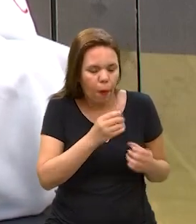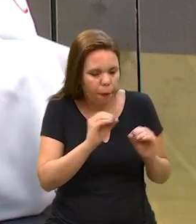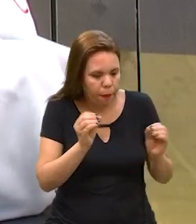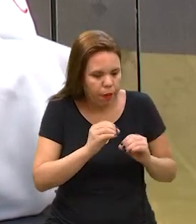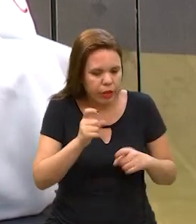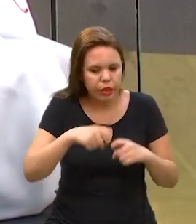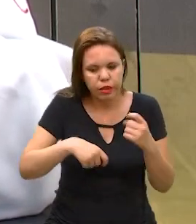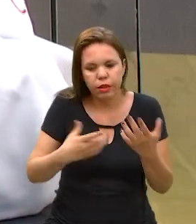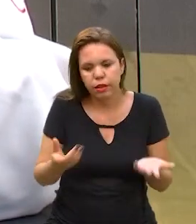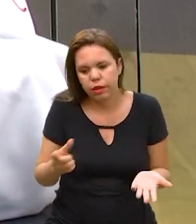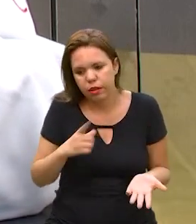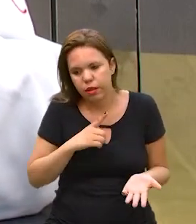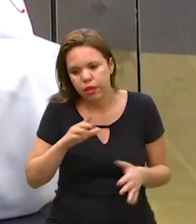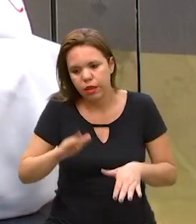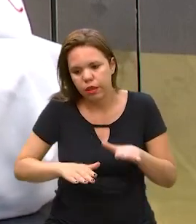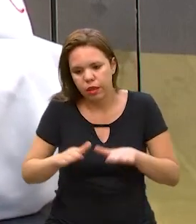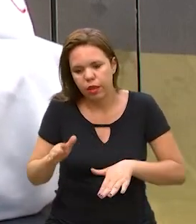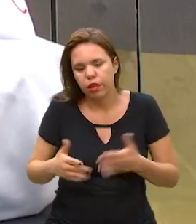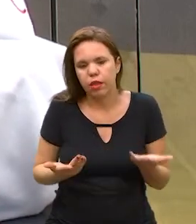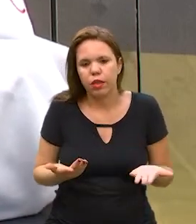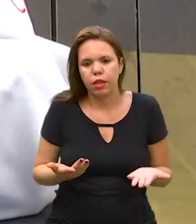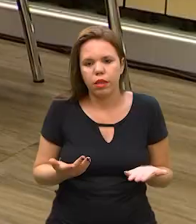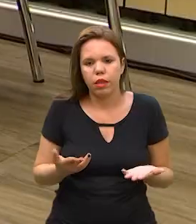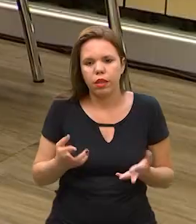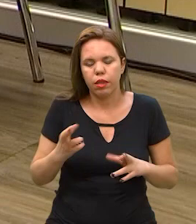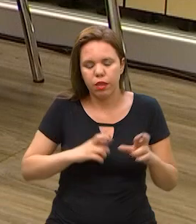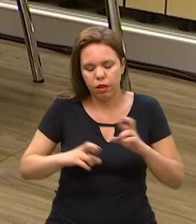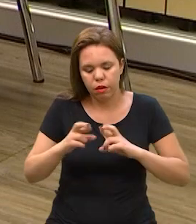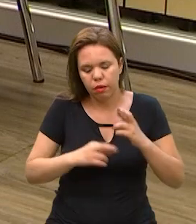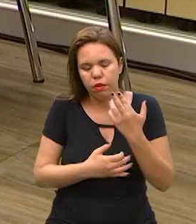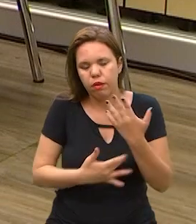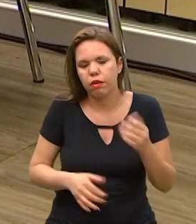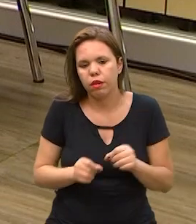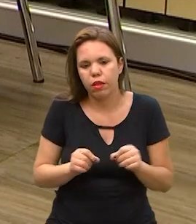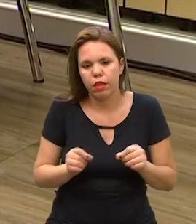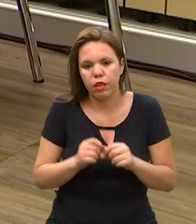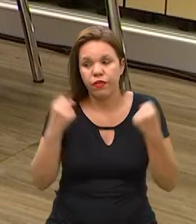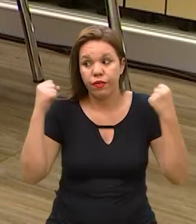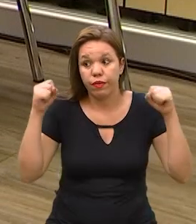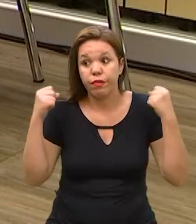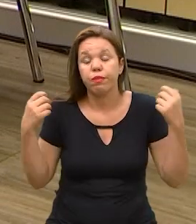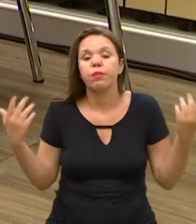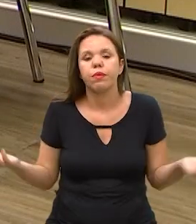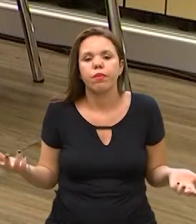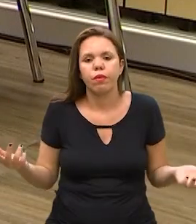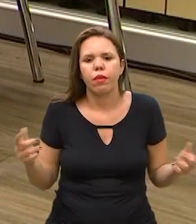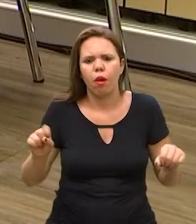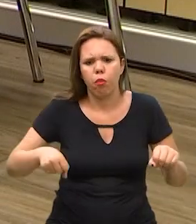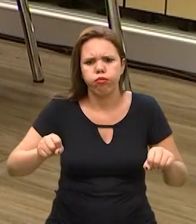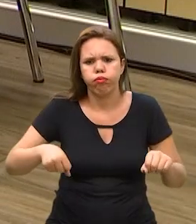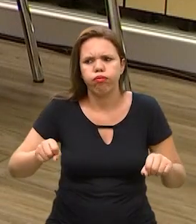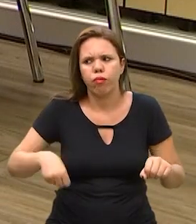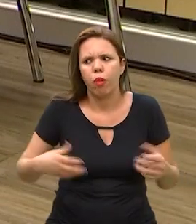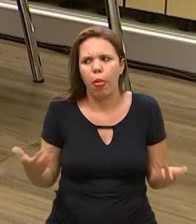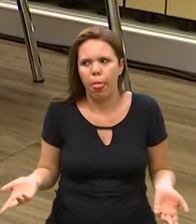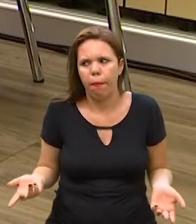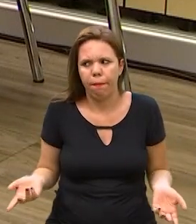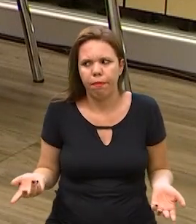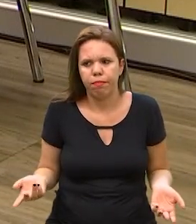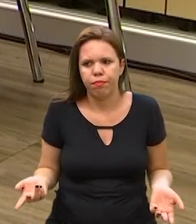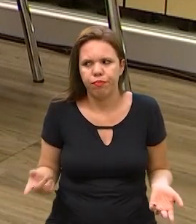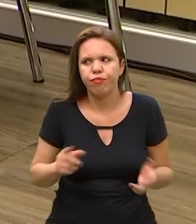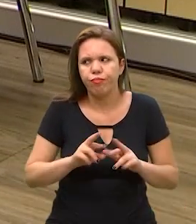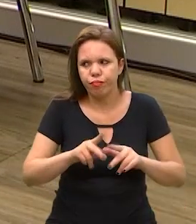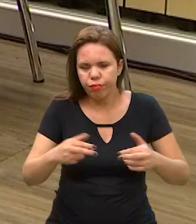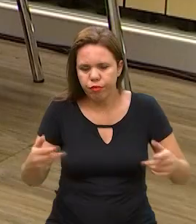relação sexual, dependendo do tipo do Sim. exame, né? Se ele fez atividade física, se ele andou de moto. Então, tem